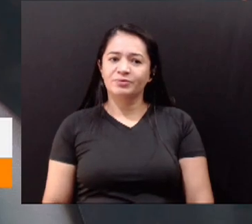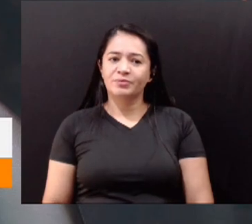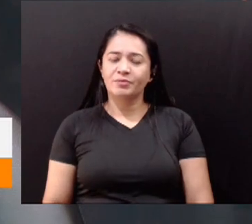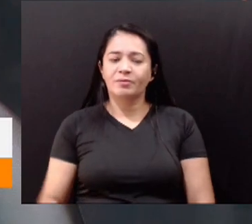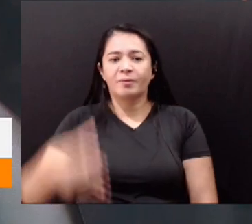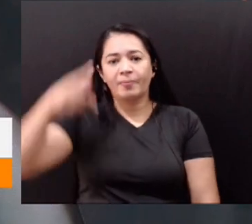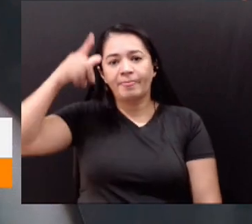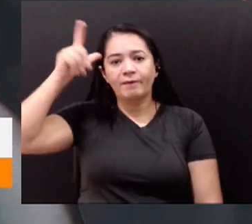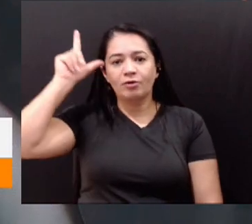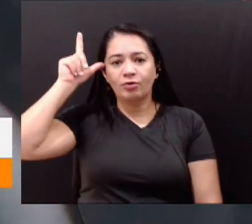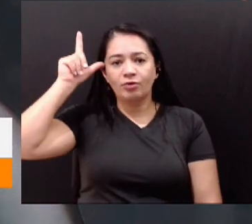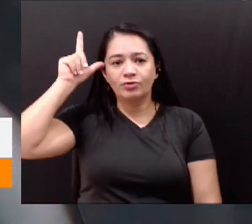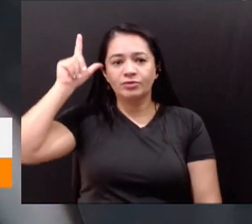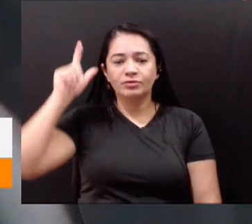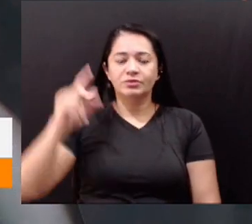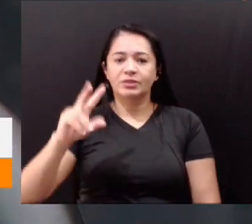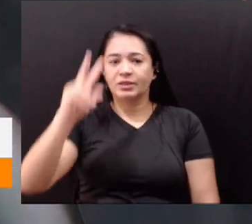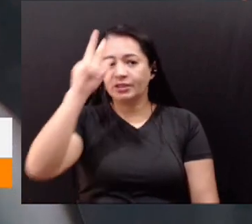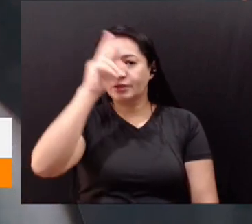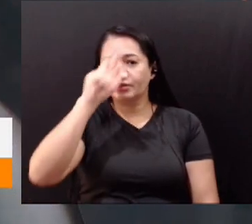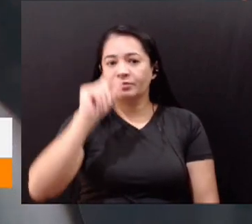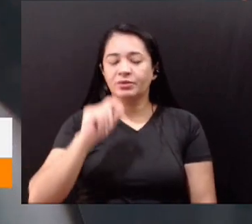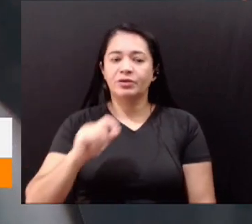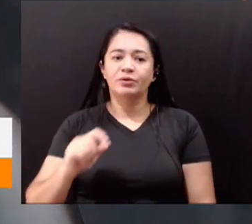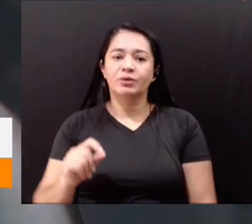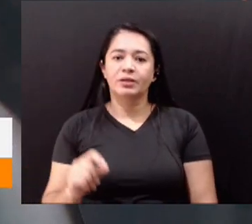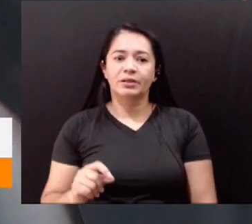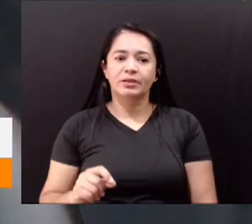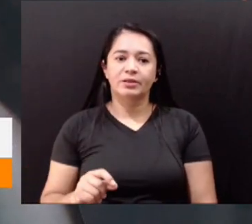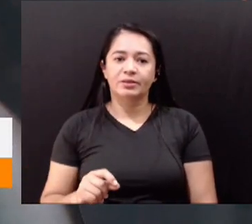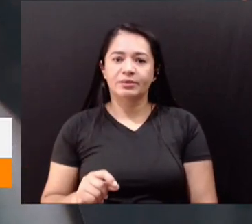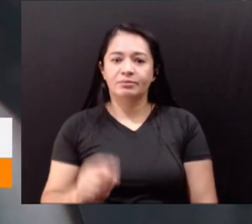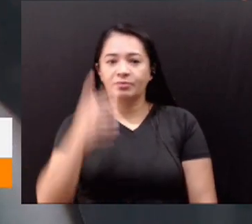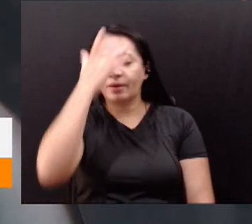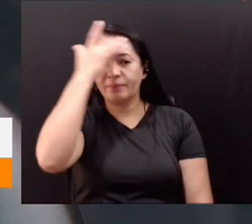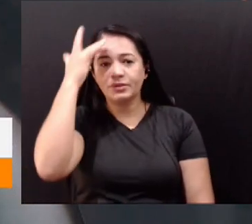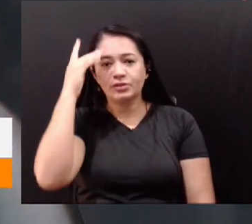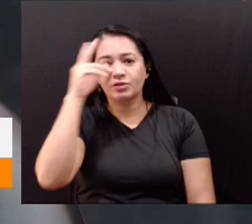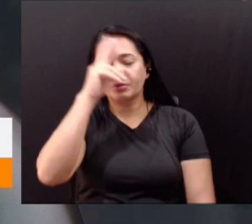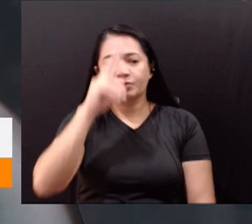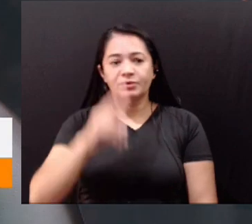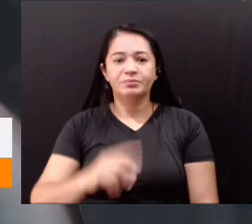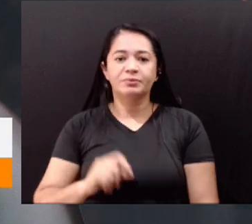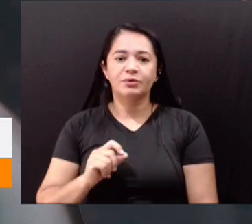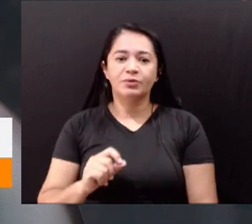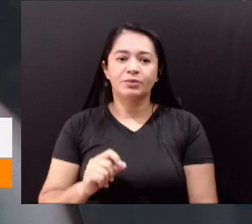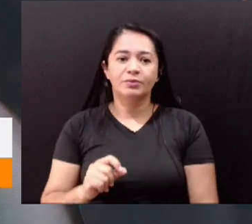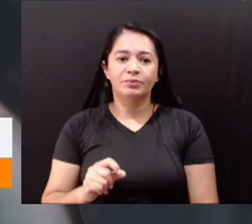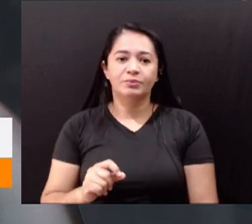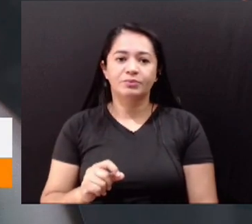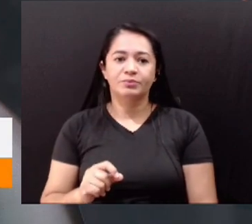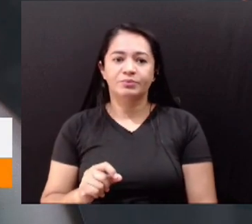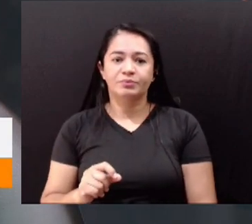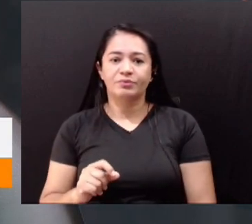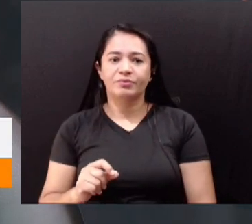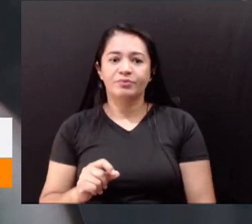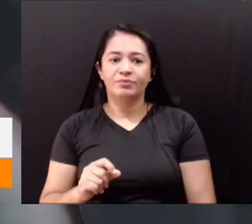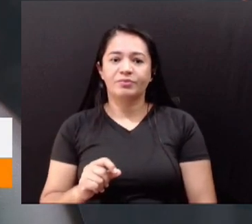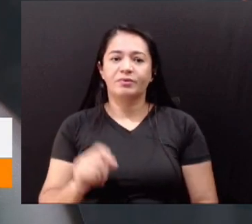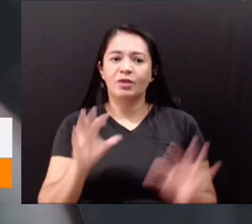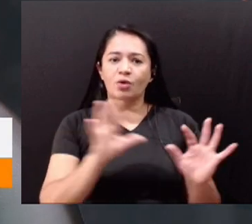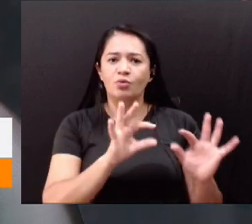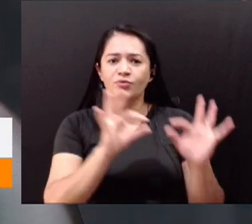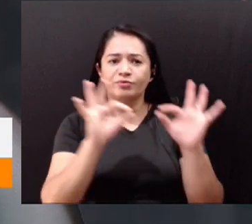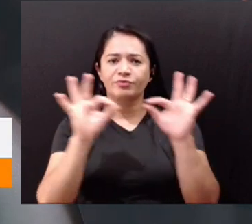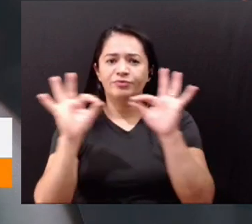me lembraram desse filme, uma pessoa muito querida me lembrou desse filme, aquele filme com o De Niro, Robert De Niro, Uhum. Um